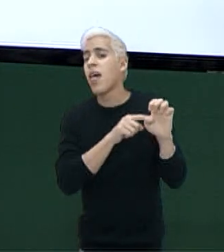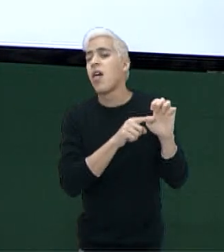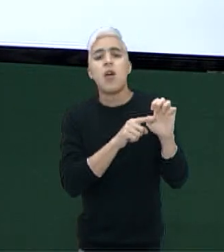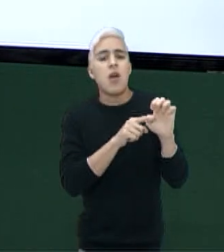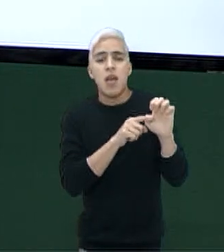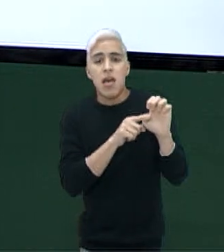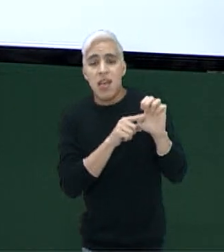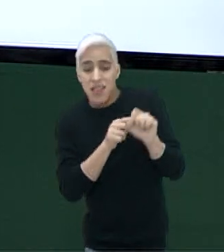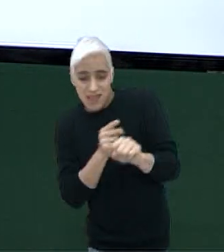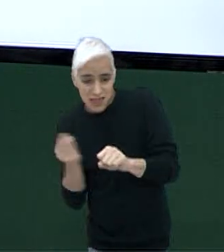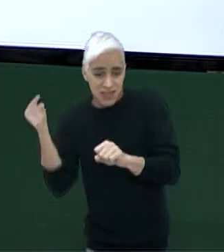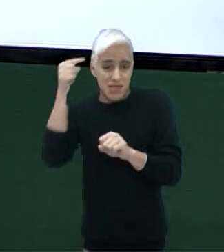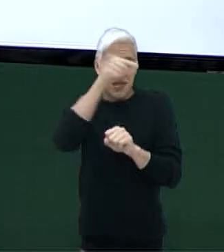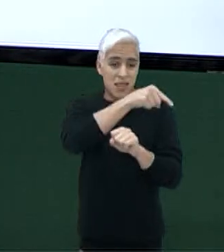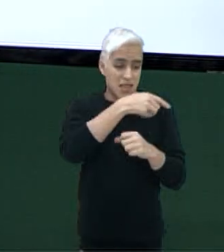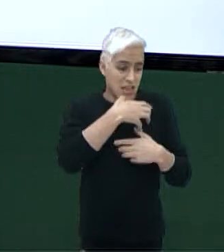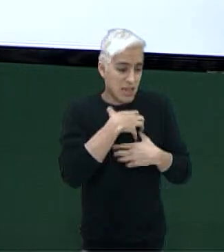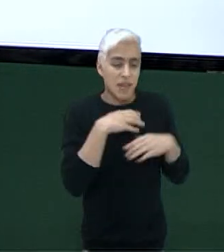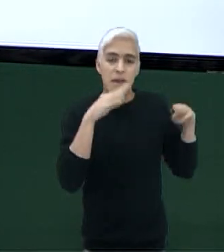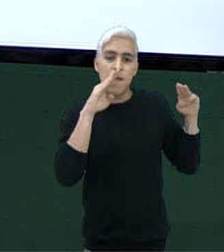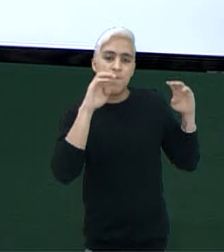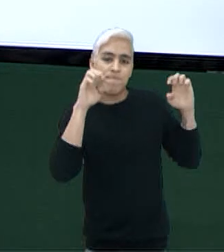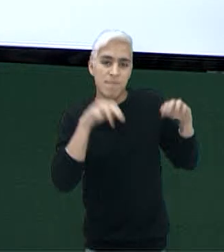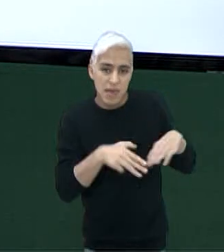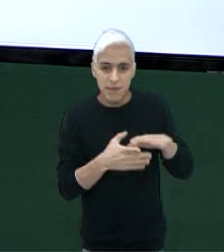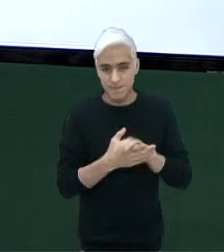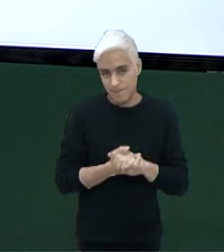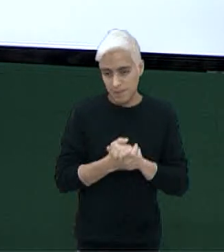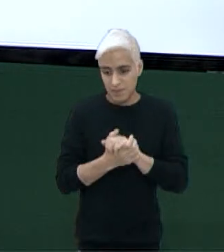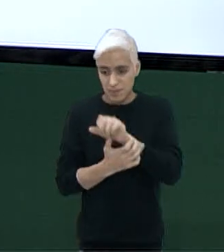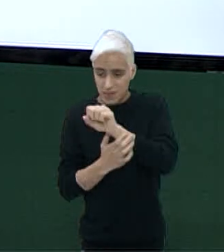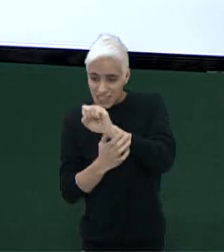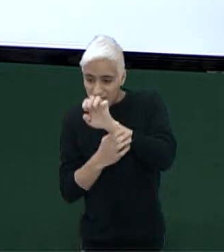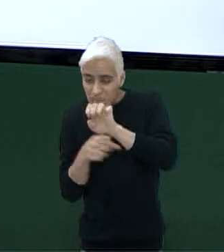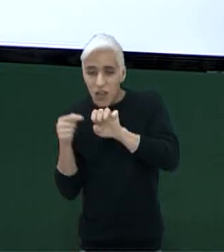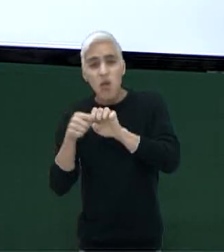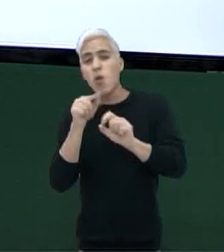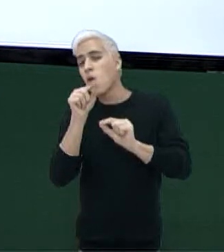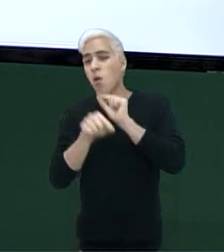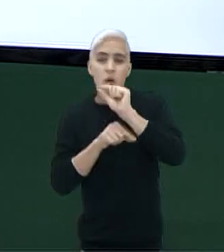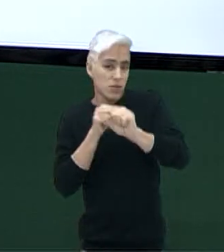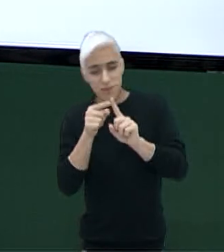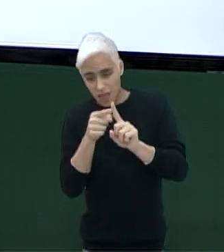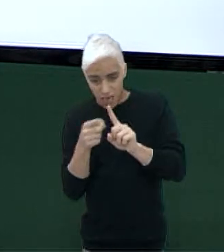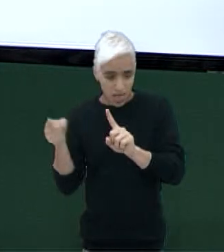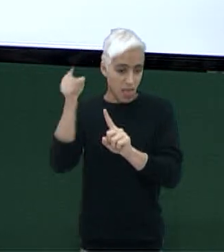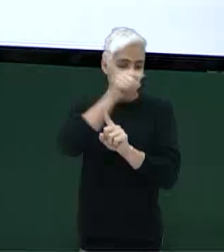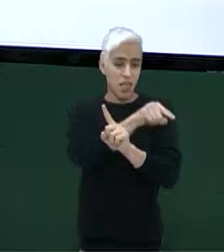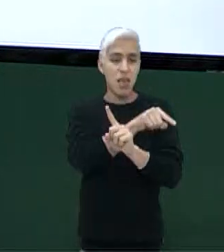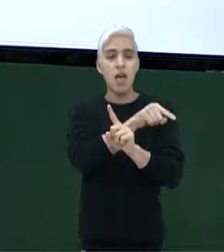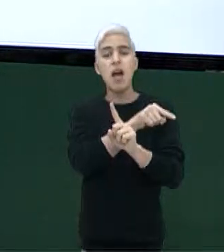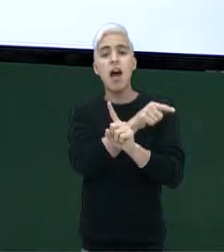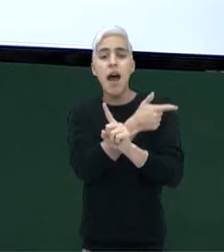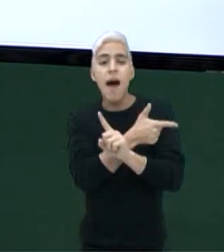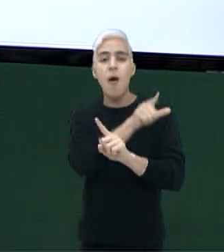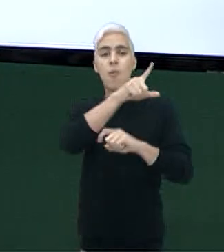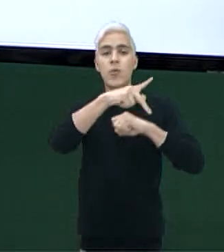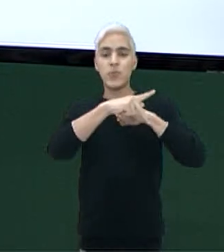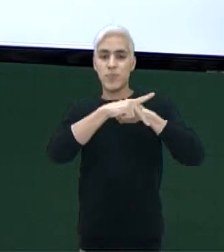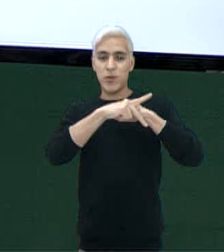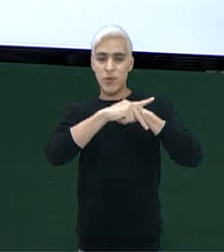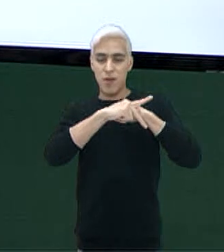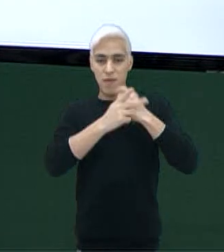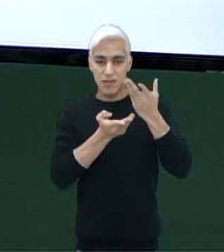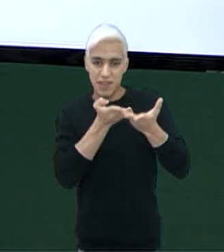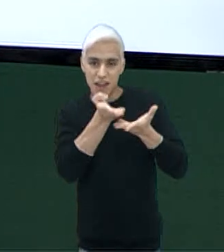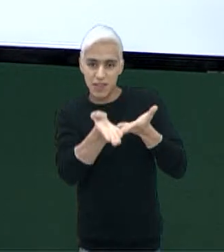ó, você sentir-se bem, né? Então esse C aqui, ele se refere ao outro pronome de